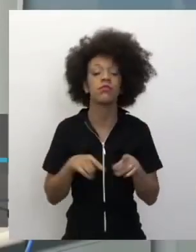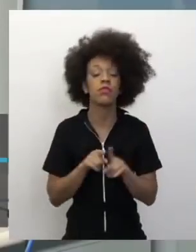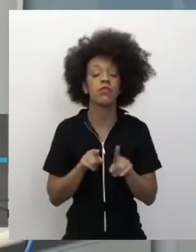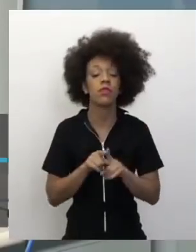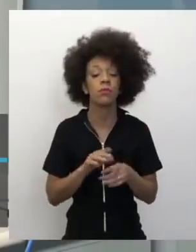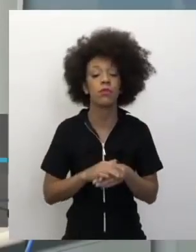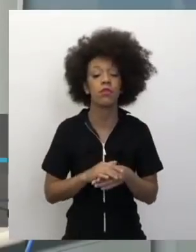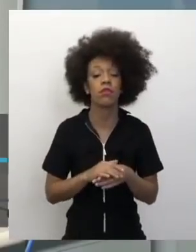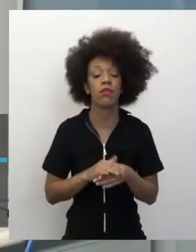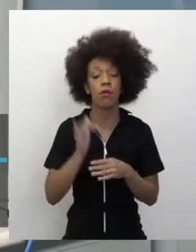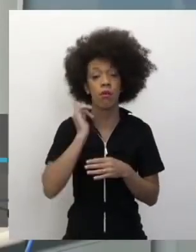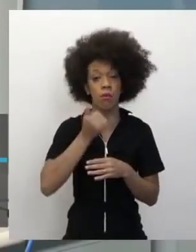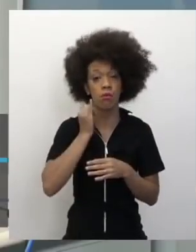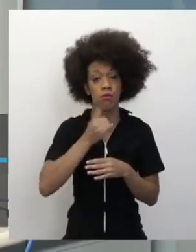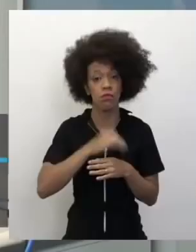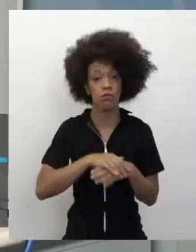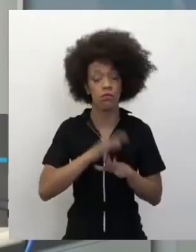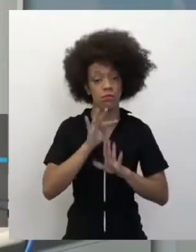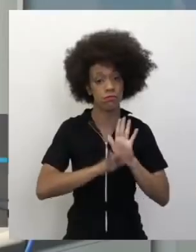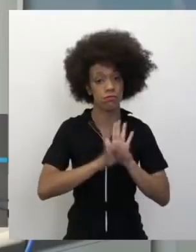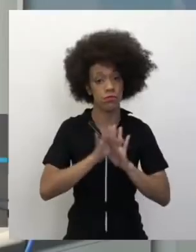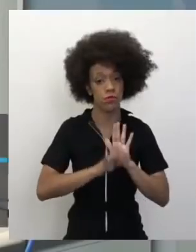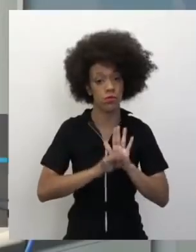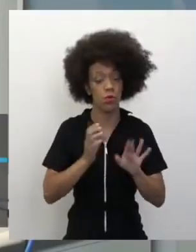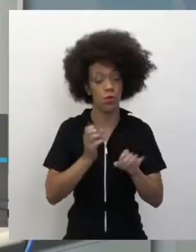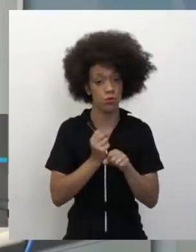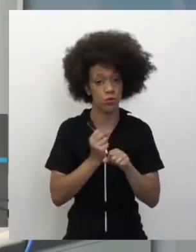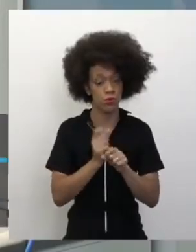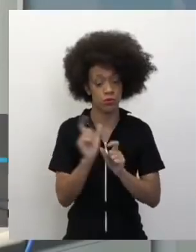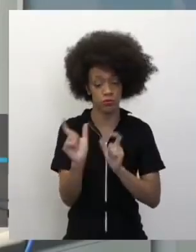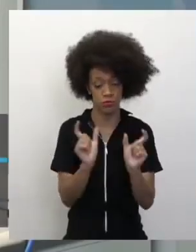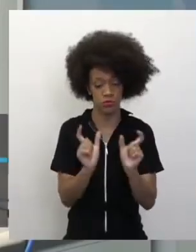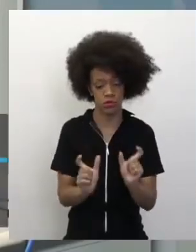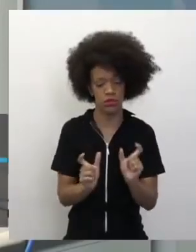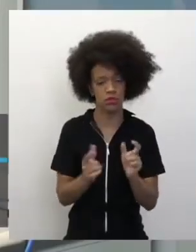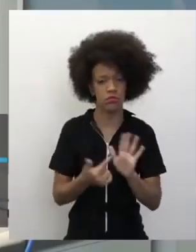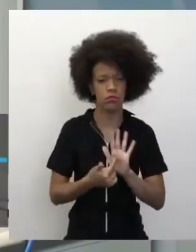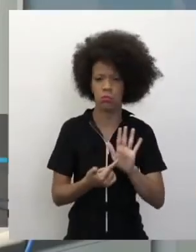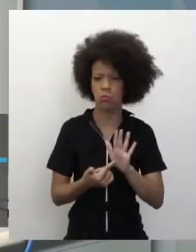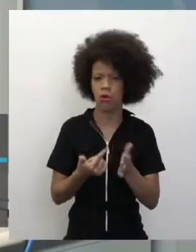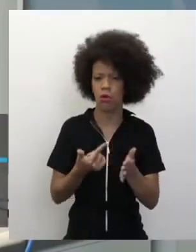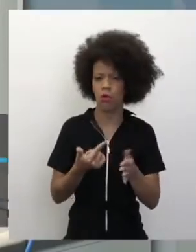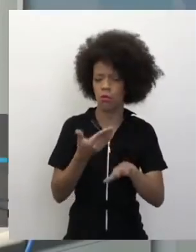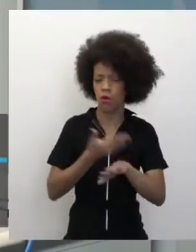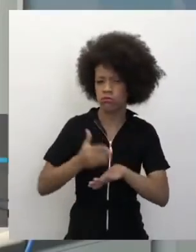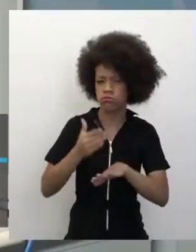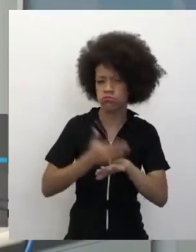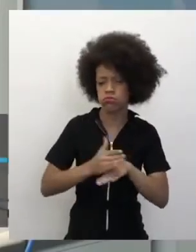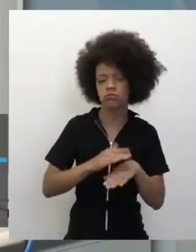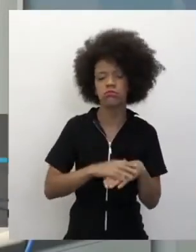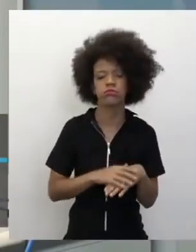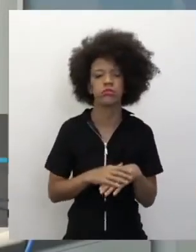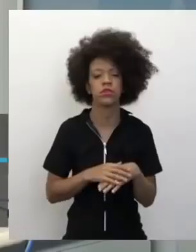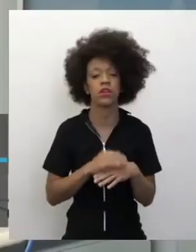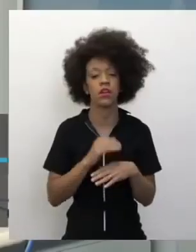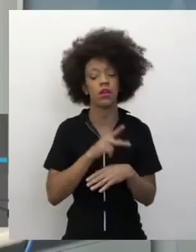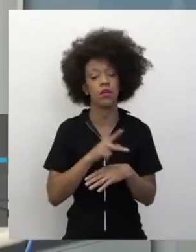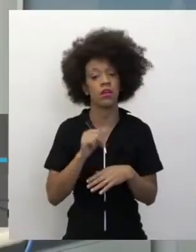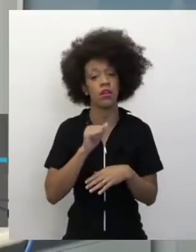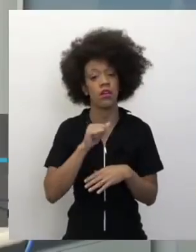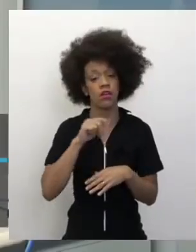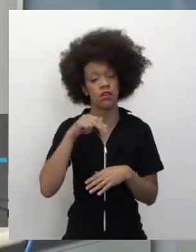Ao narrador, porém o enredo é feito de palavras que levam o leitor a entender que trata-se de uma rotina, pro Agnes.